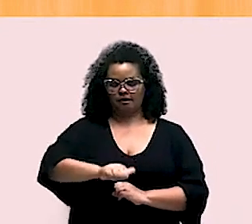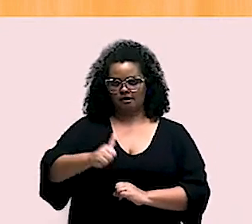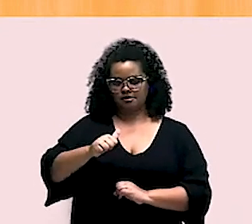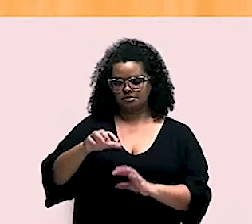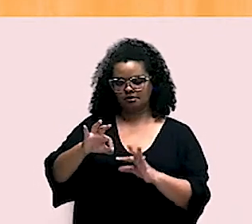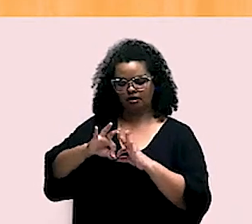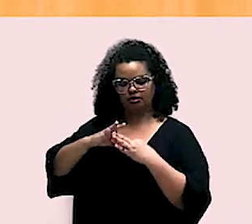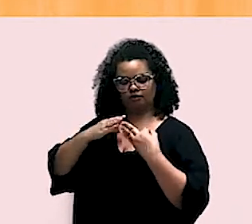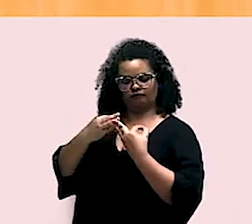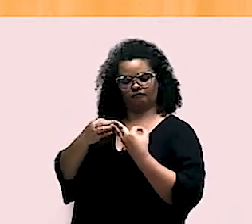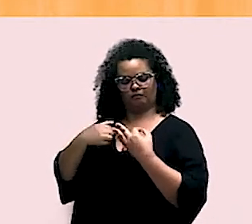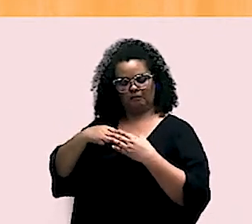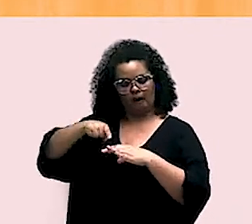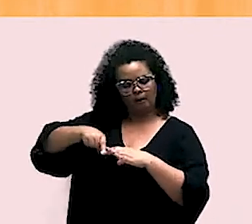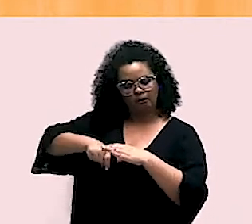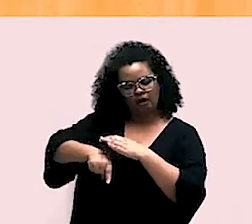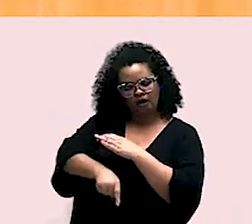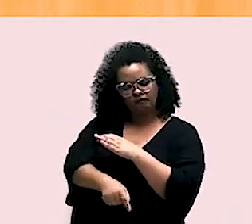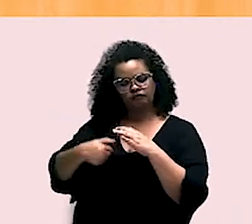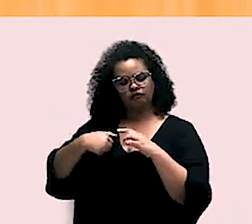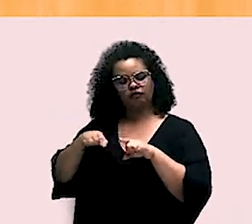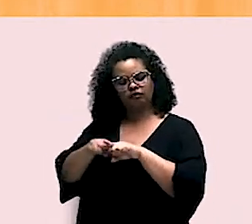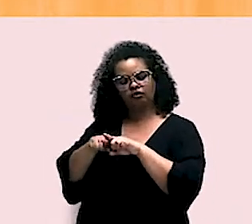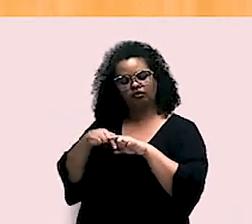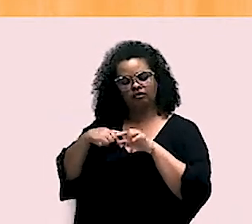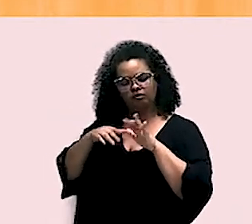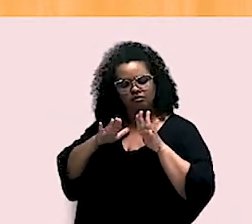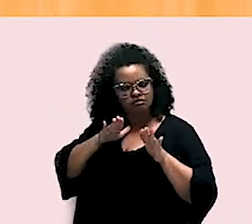um pouquinho mais na análise, pois nosso foco